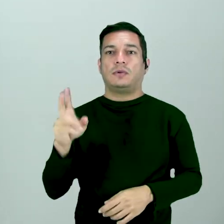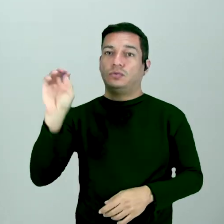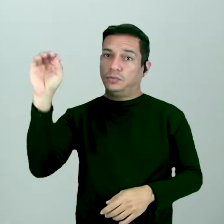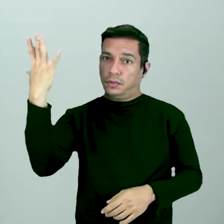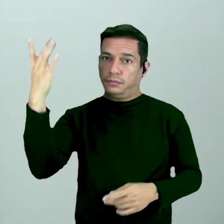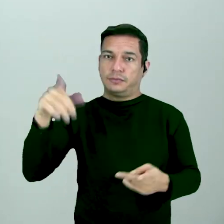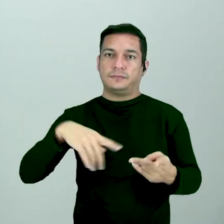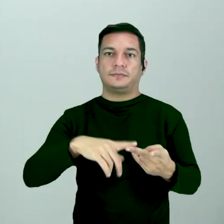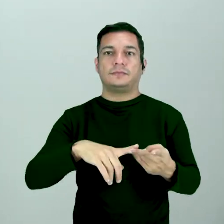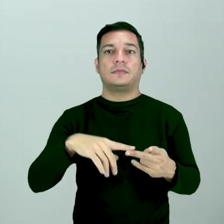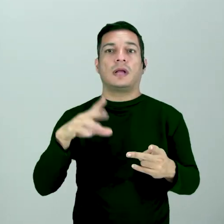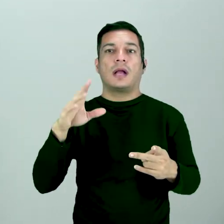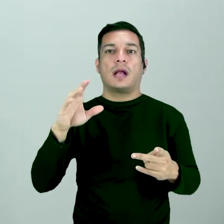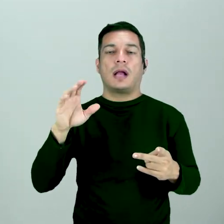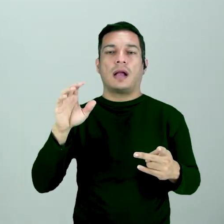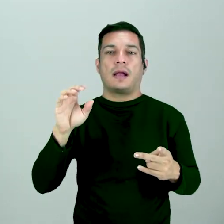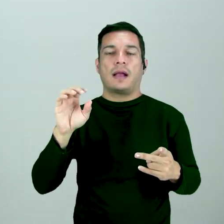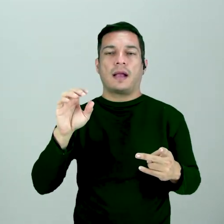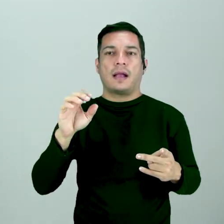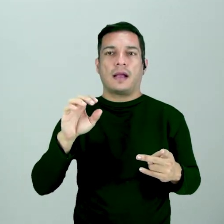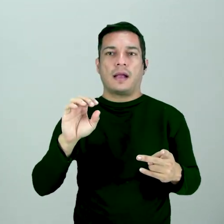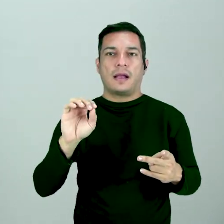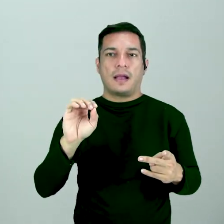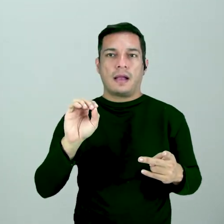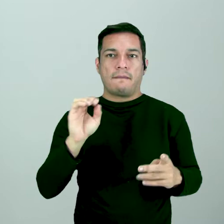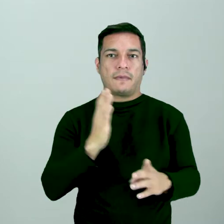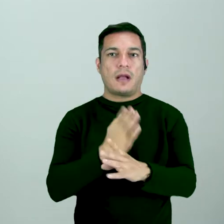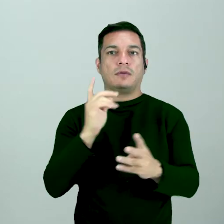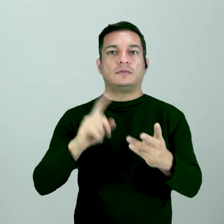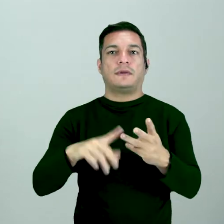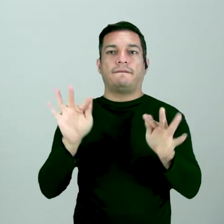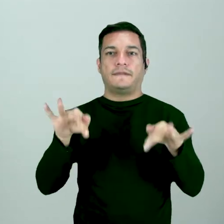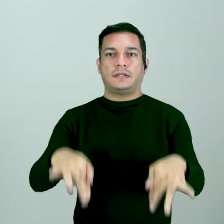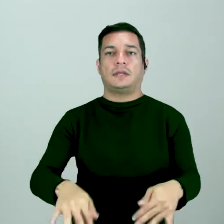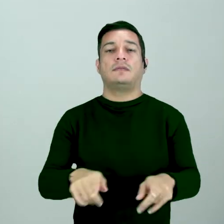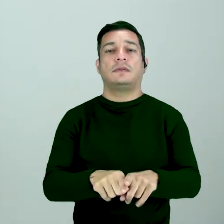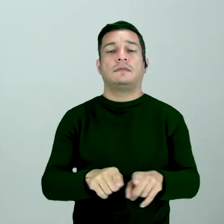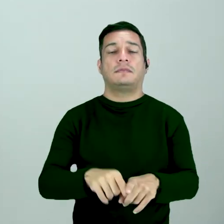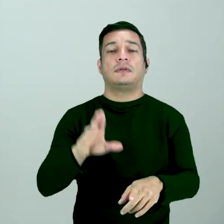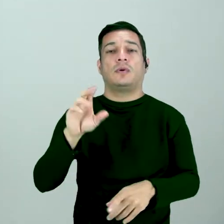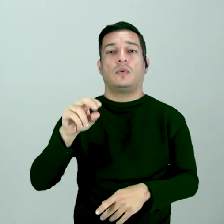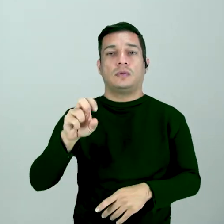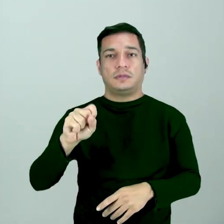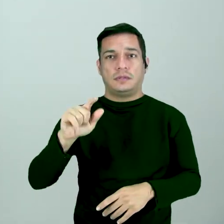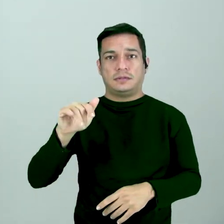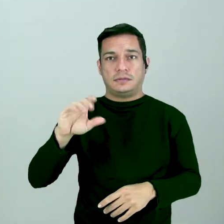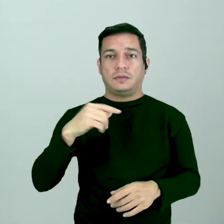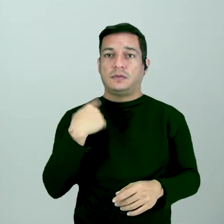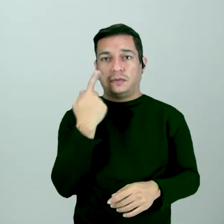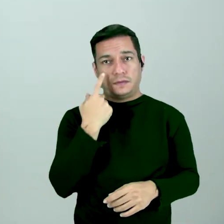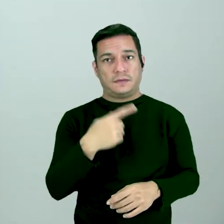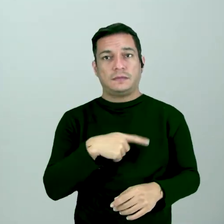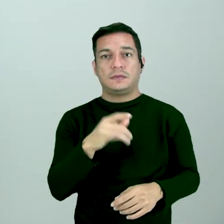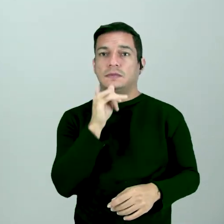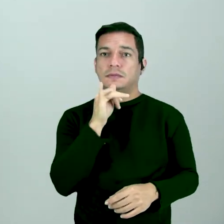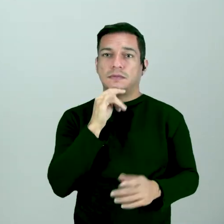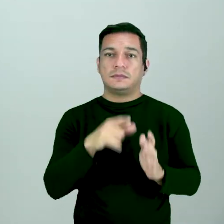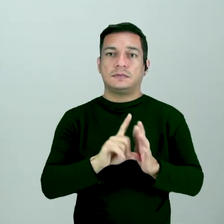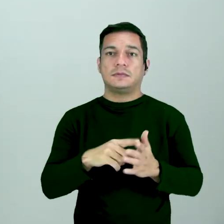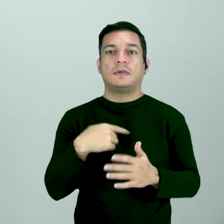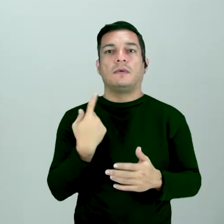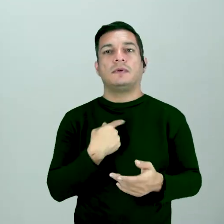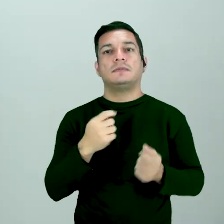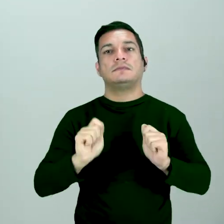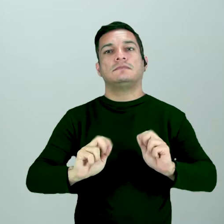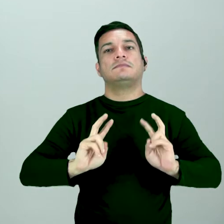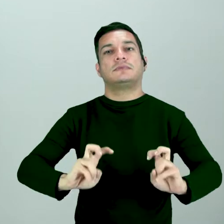temporal, causal, final, de concessão, como nós vimos no exemplo anterior. Então, eu tenho que observar,